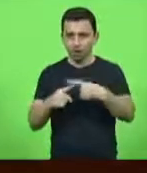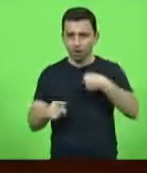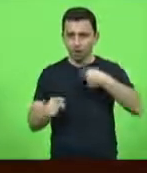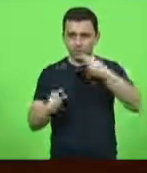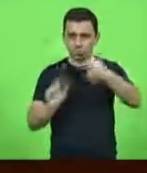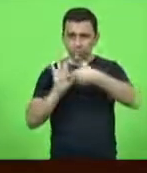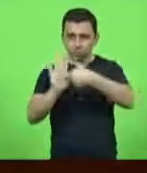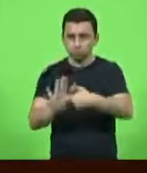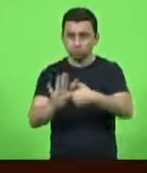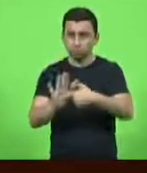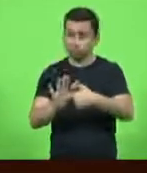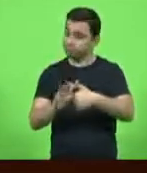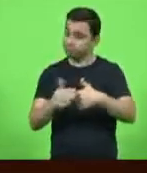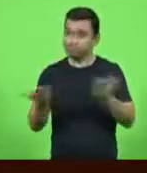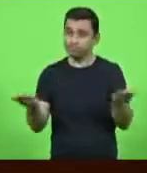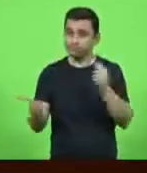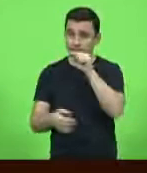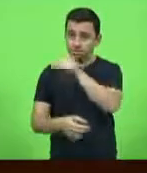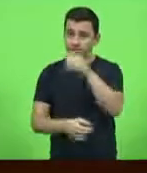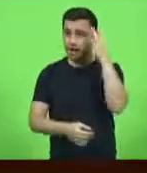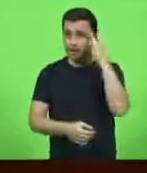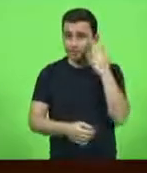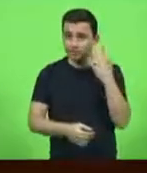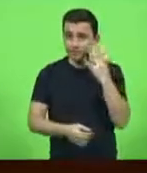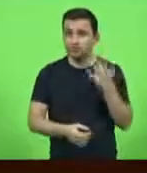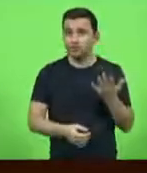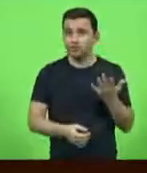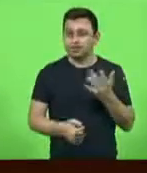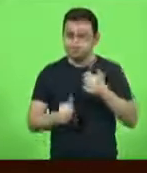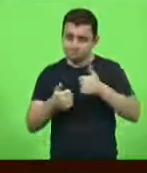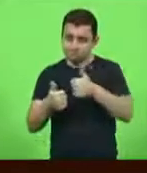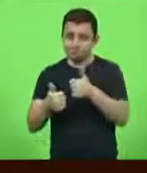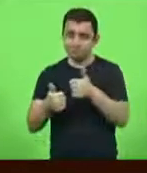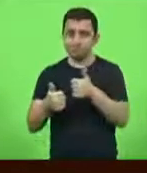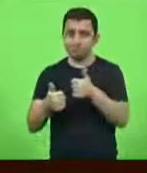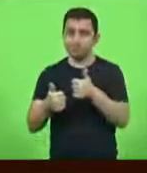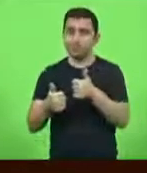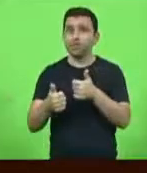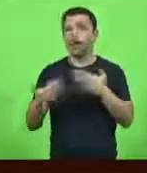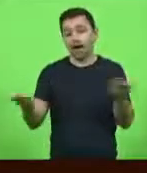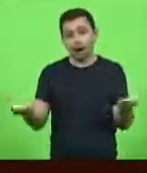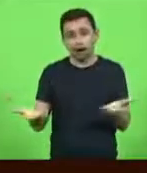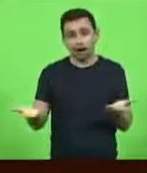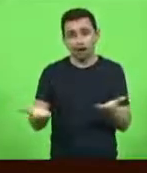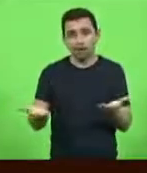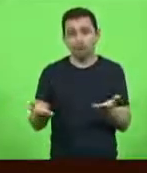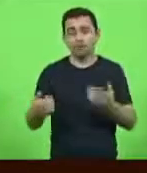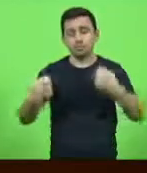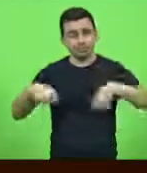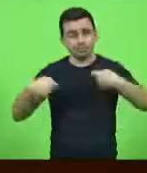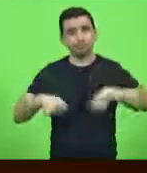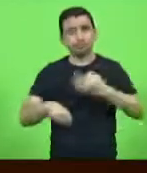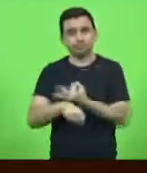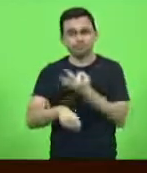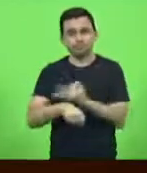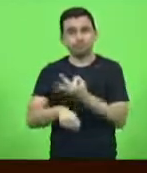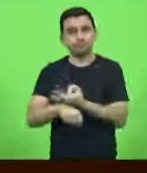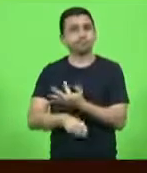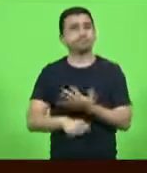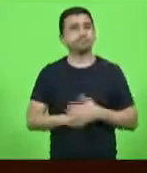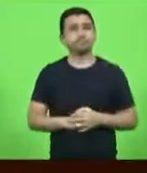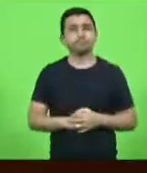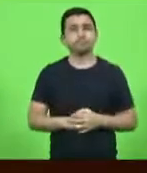aqui pois se para você é perseguição aguente que vem mais vou